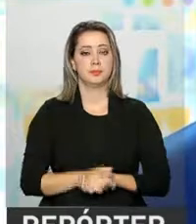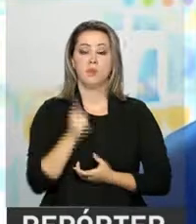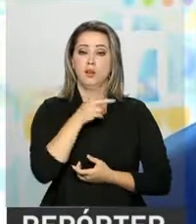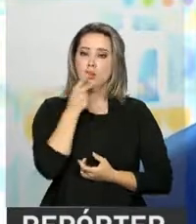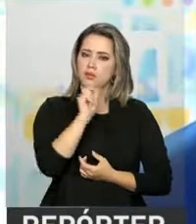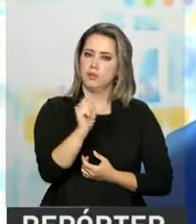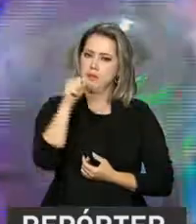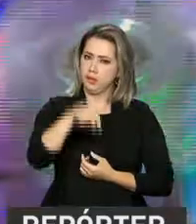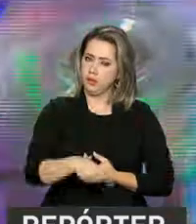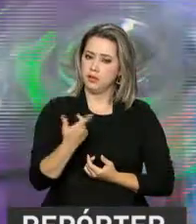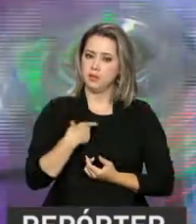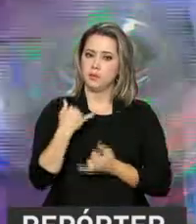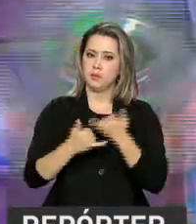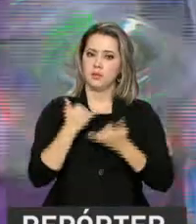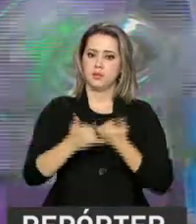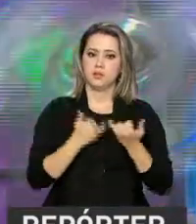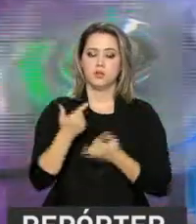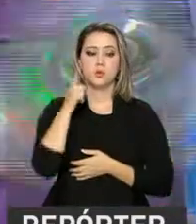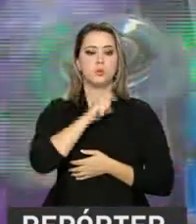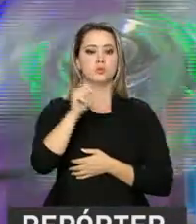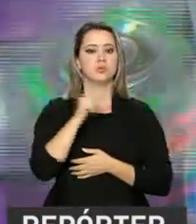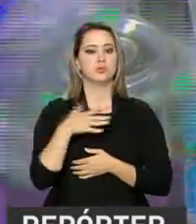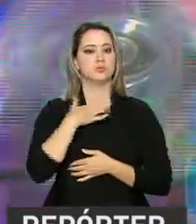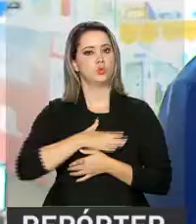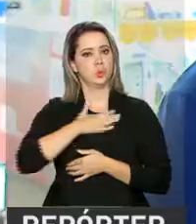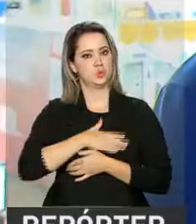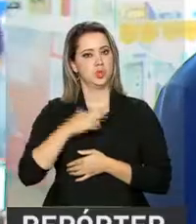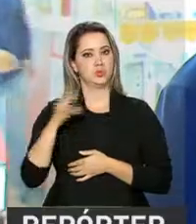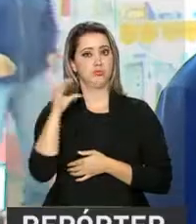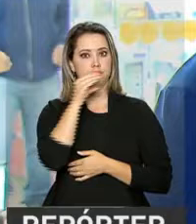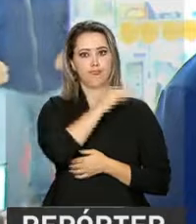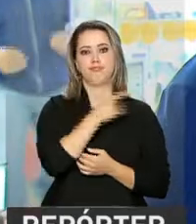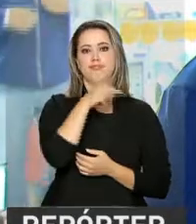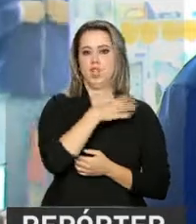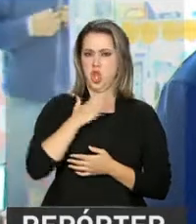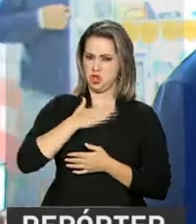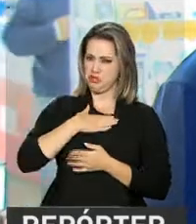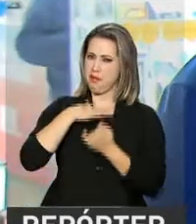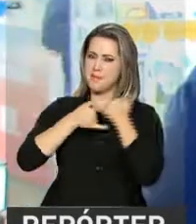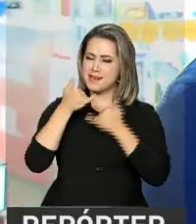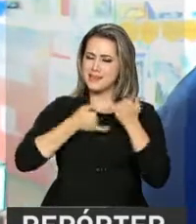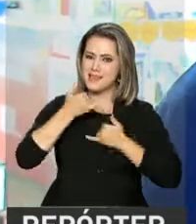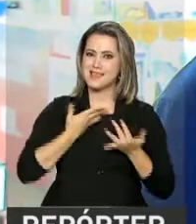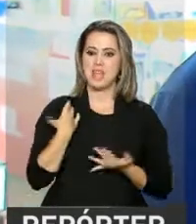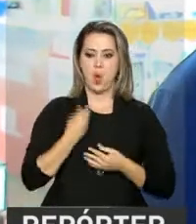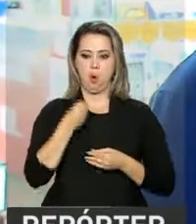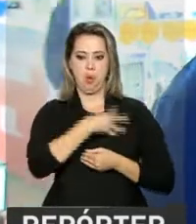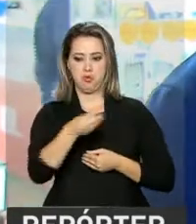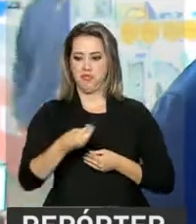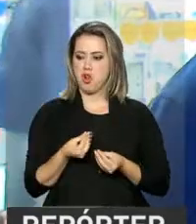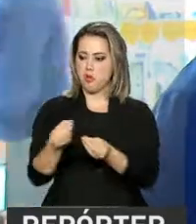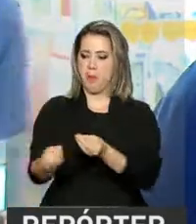garante que por aqui a brincadeira conquistou até os adultos já brinquei e e eu passei com meus filhos